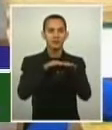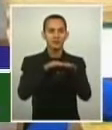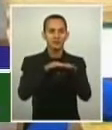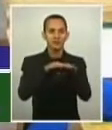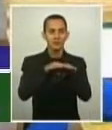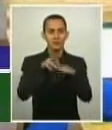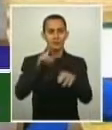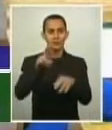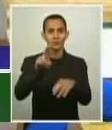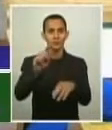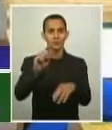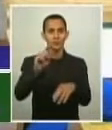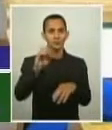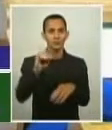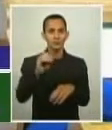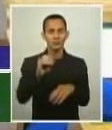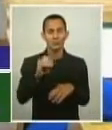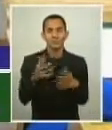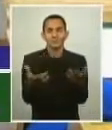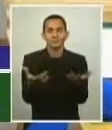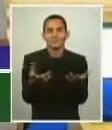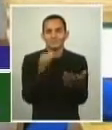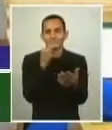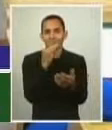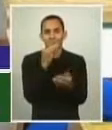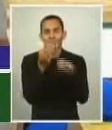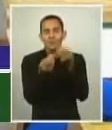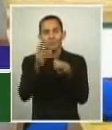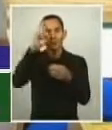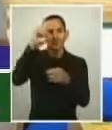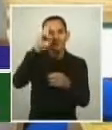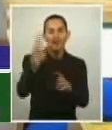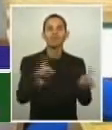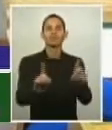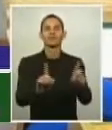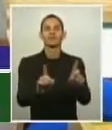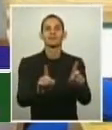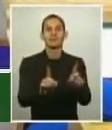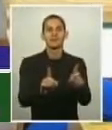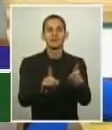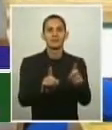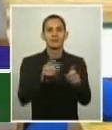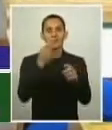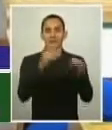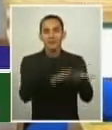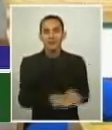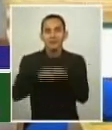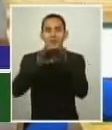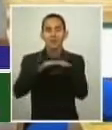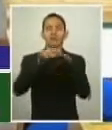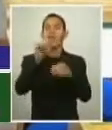segundo gol só não seria o fato de ser proprietário a base da Democracia